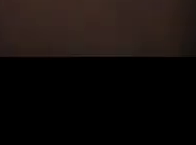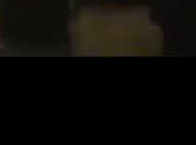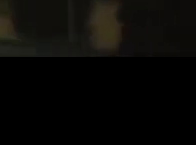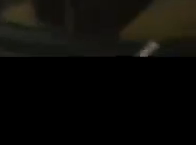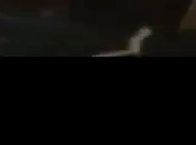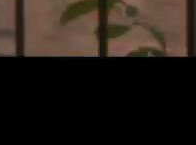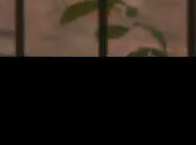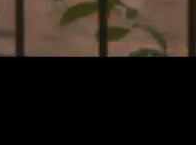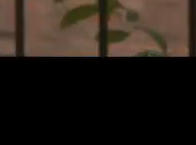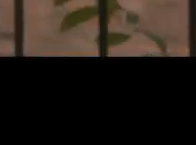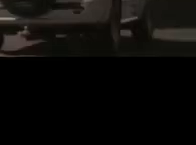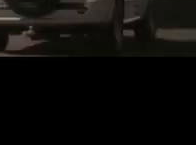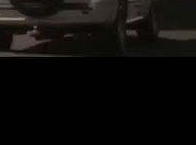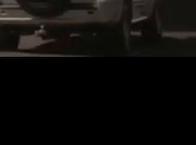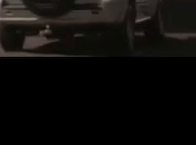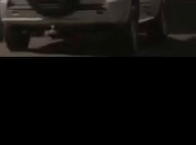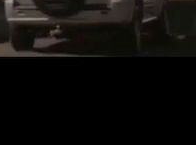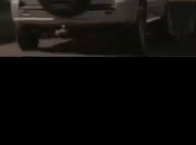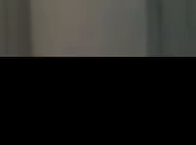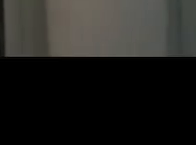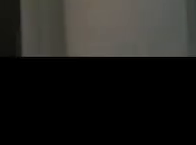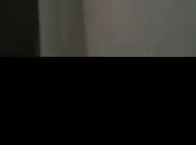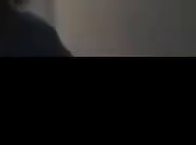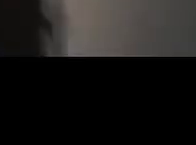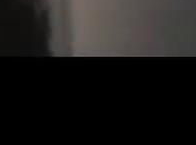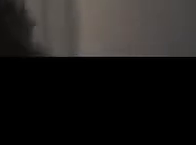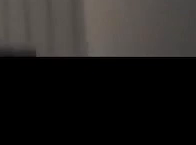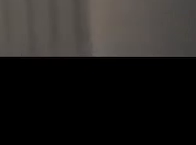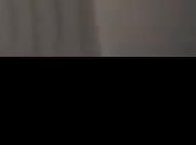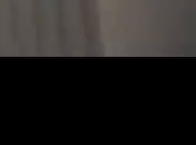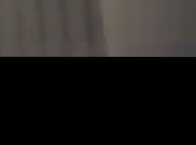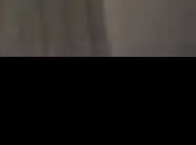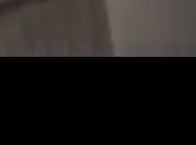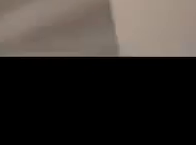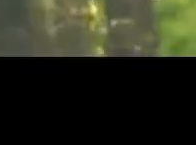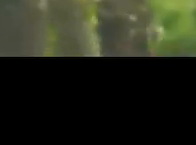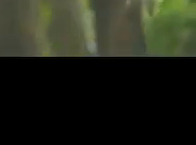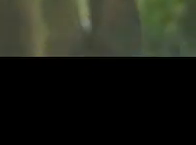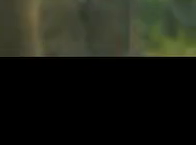Now it's time to change the world together.